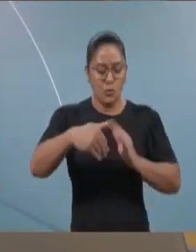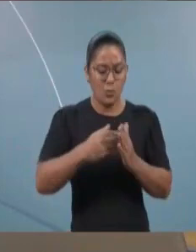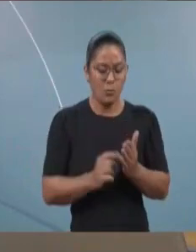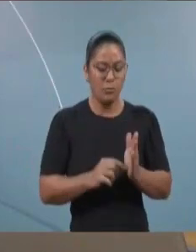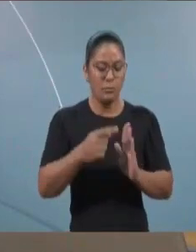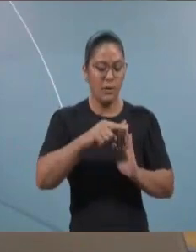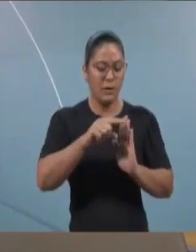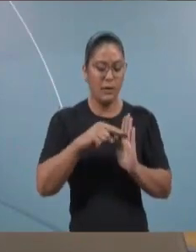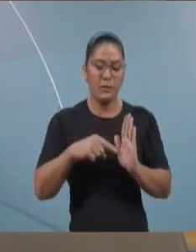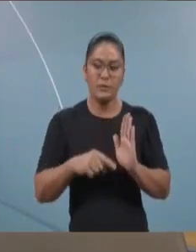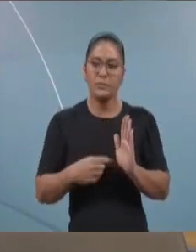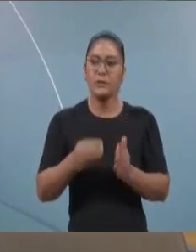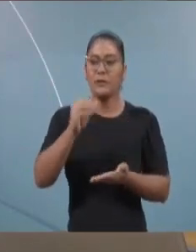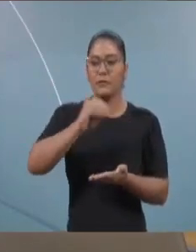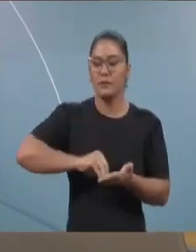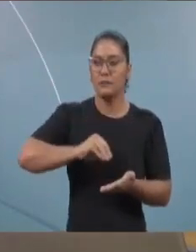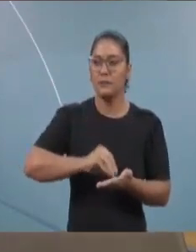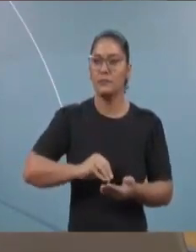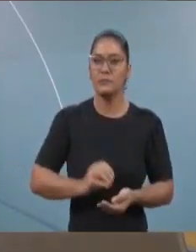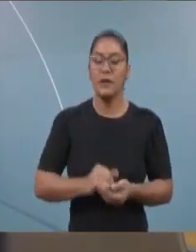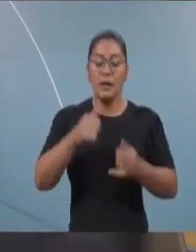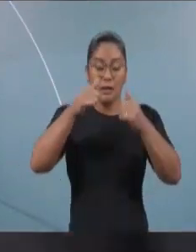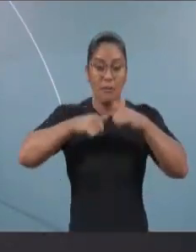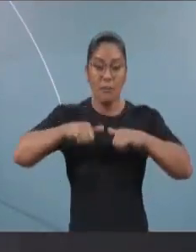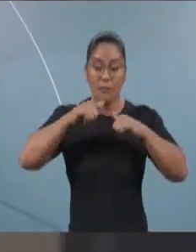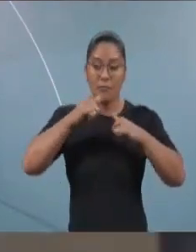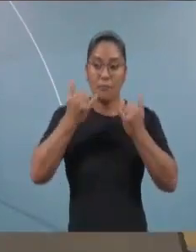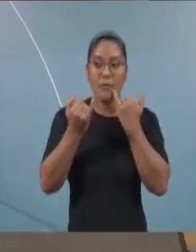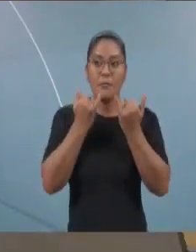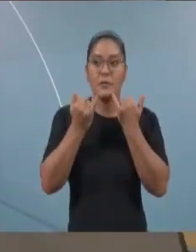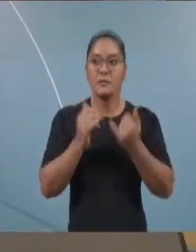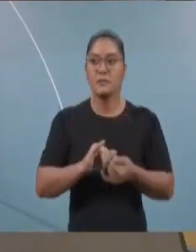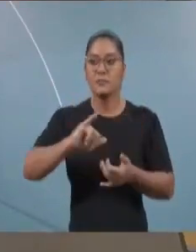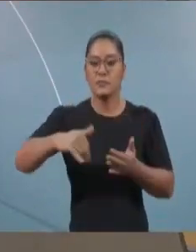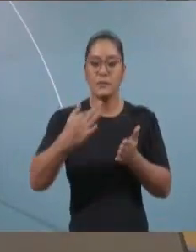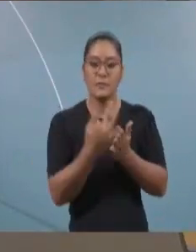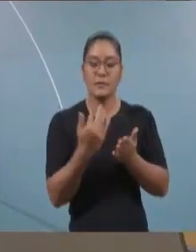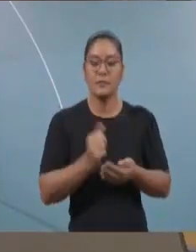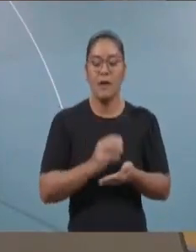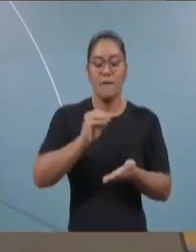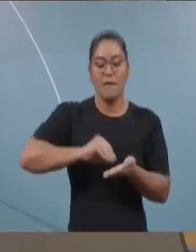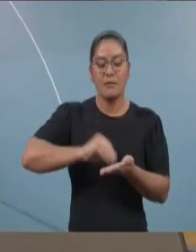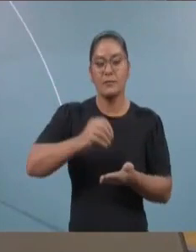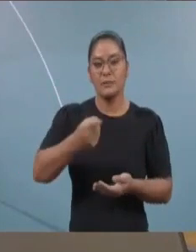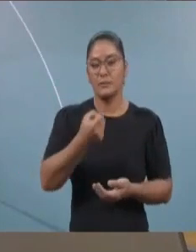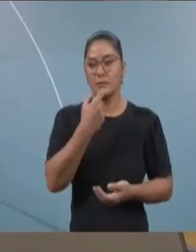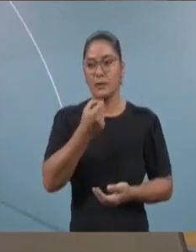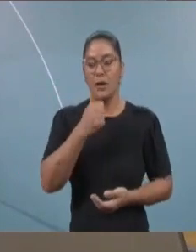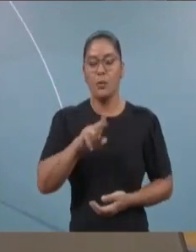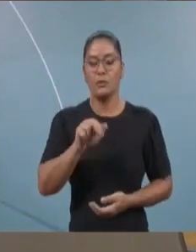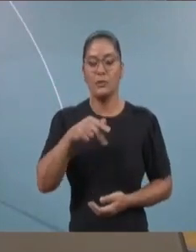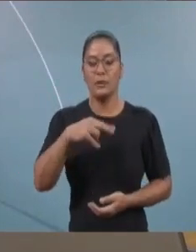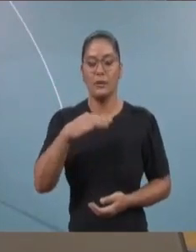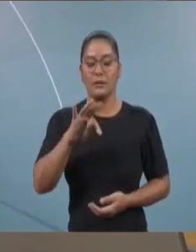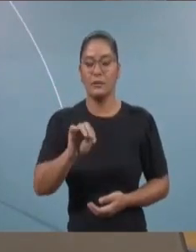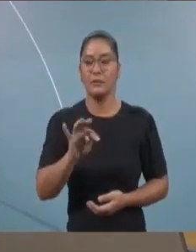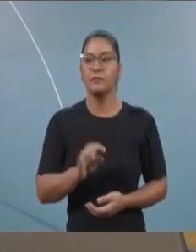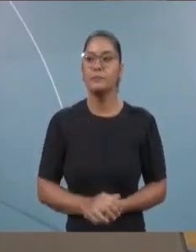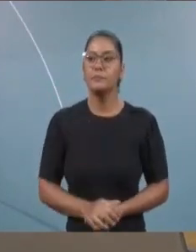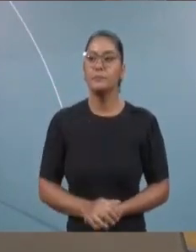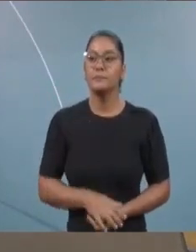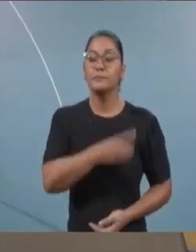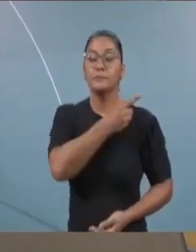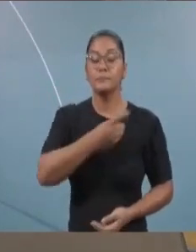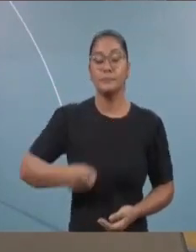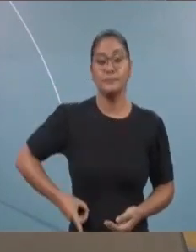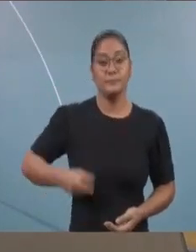faltante como também informações sobre a motivação e justificativa de falta de medicamento da unicate projeto Lei